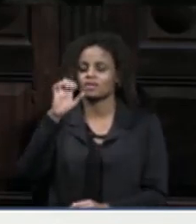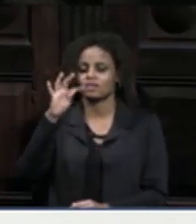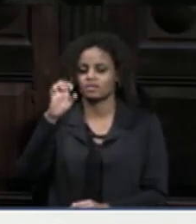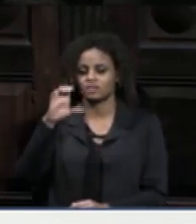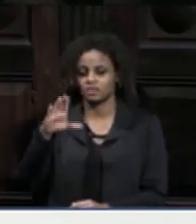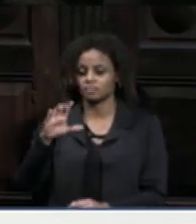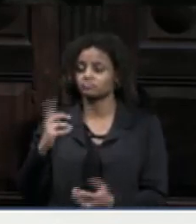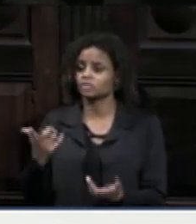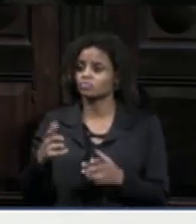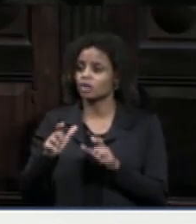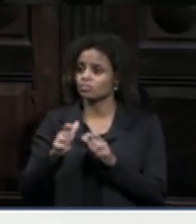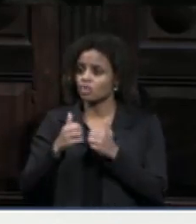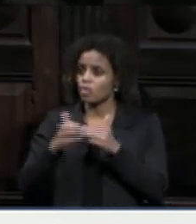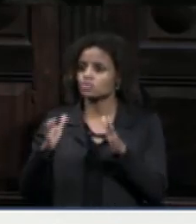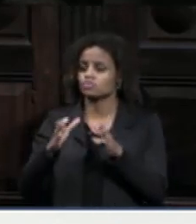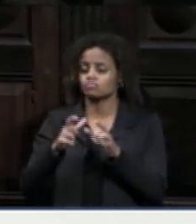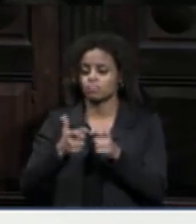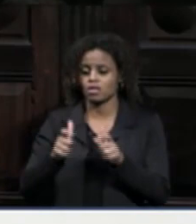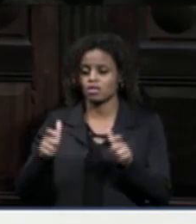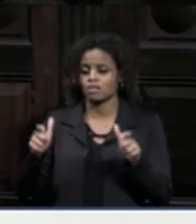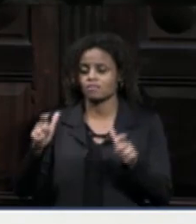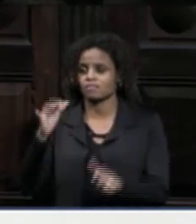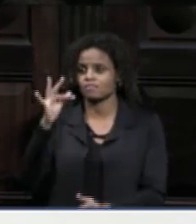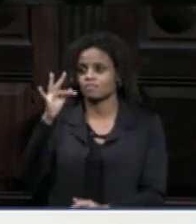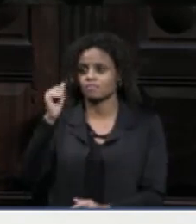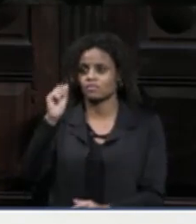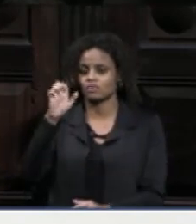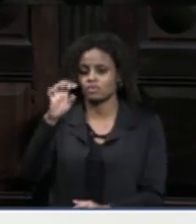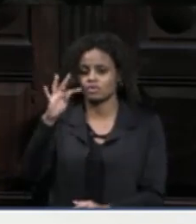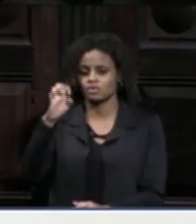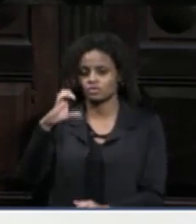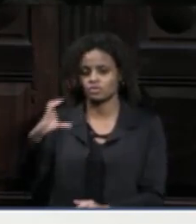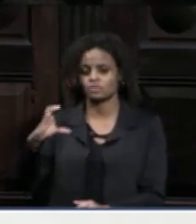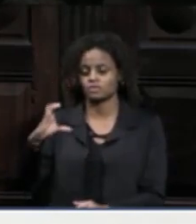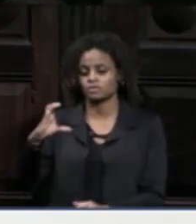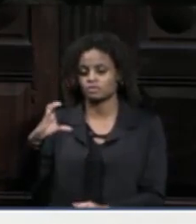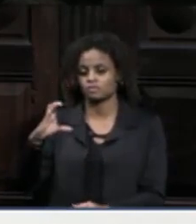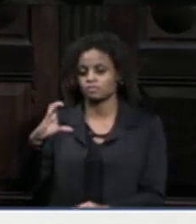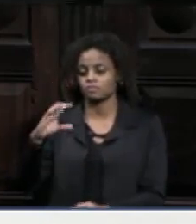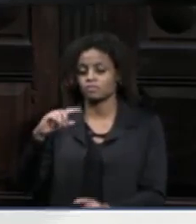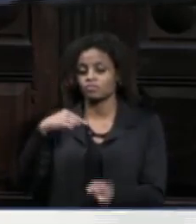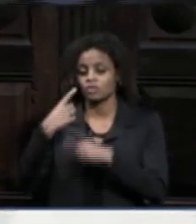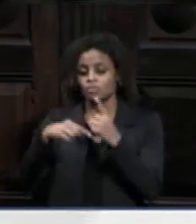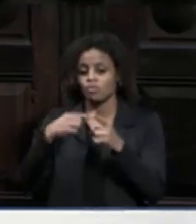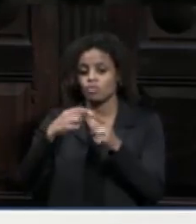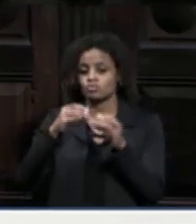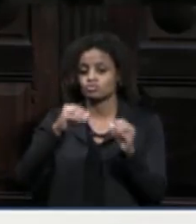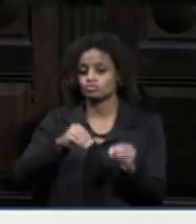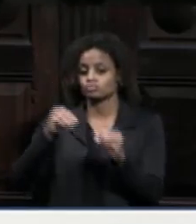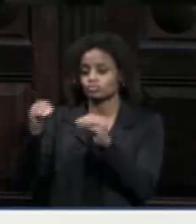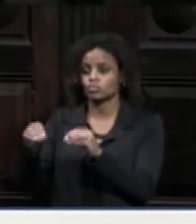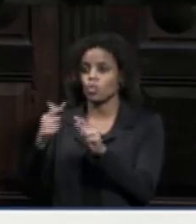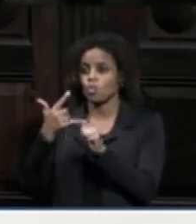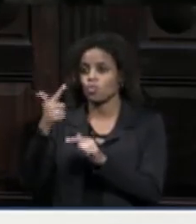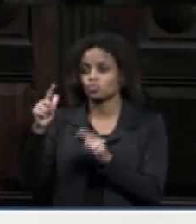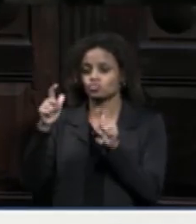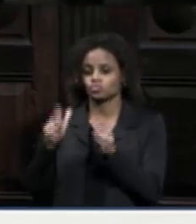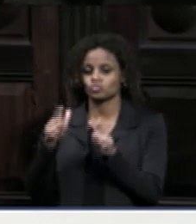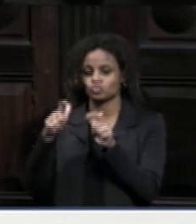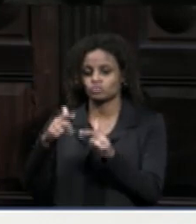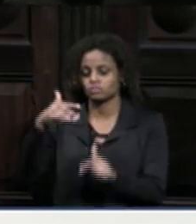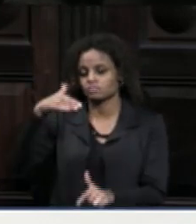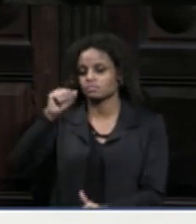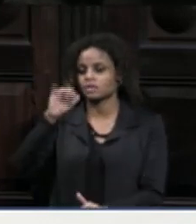nasceu a FATEC. Depois foi para o bairro de Matadouro, depois de